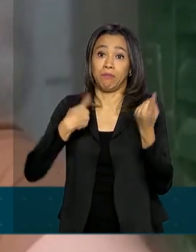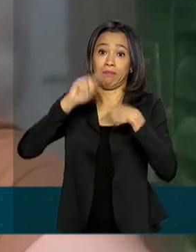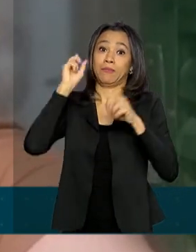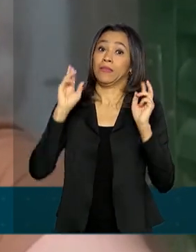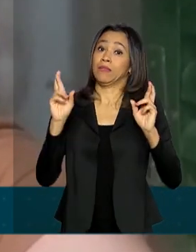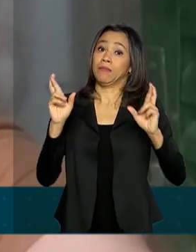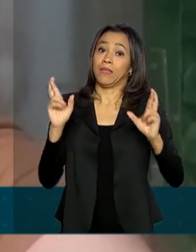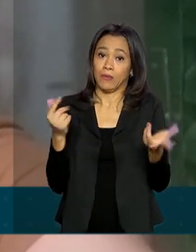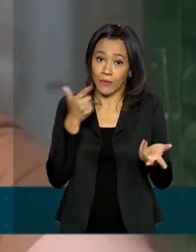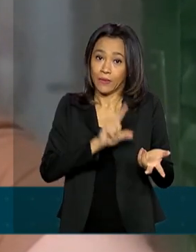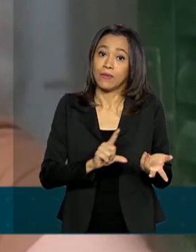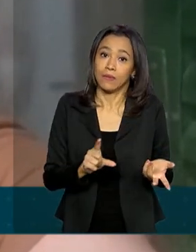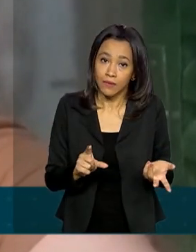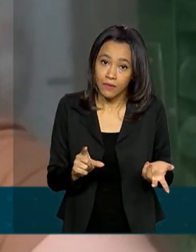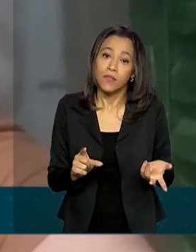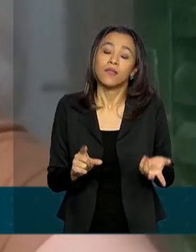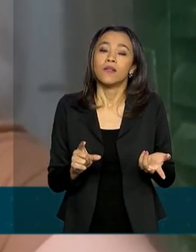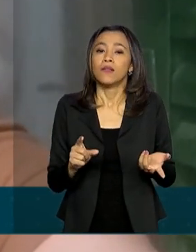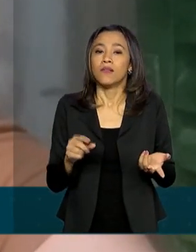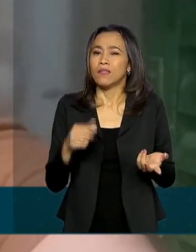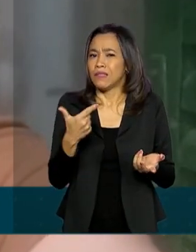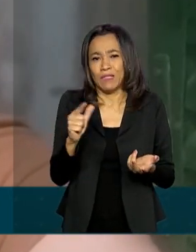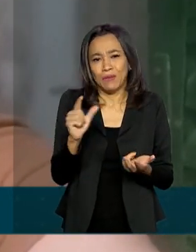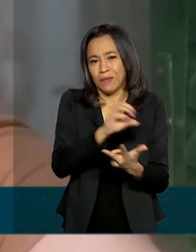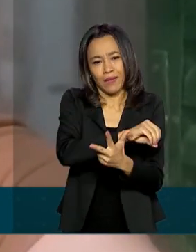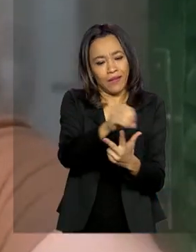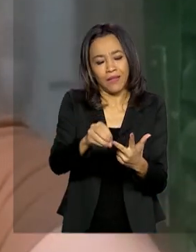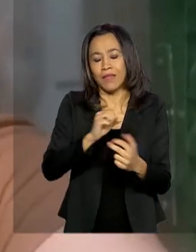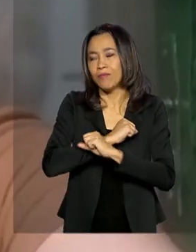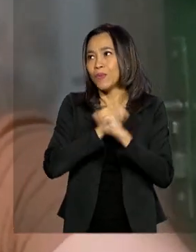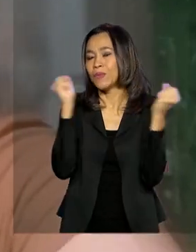nisso e sem o Enem realmente não seria possível.